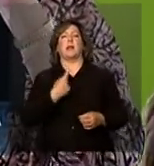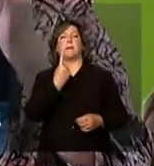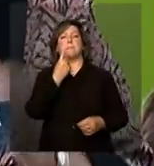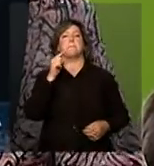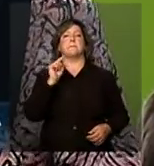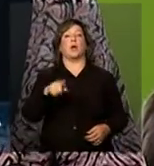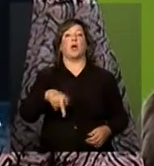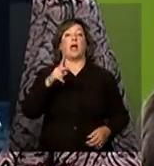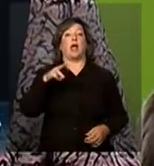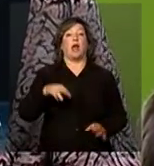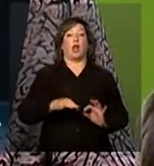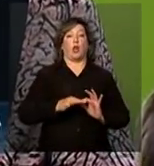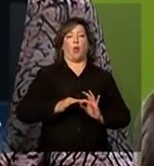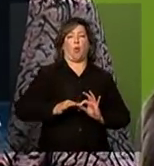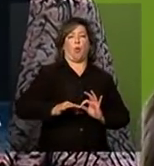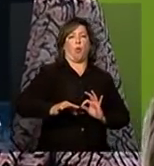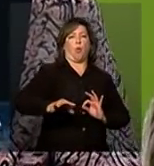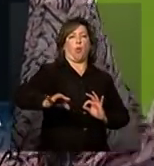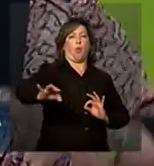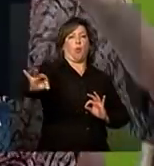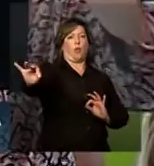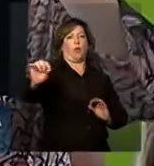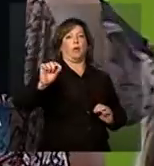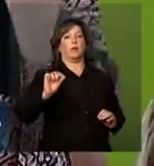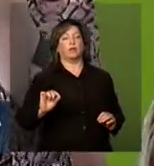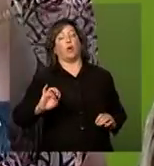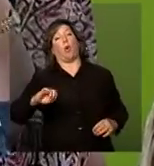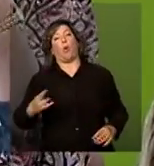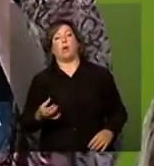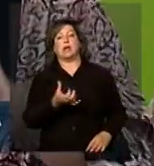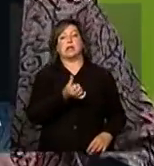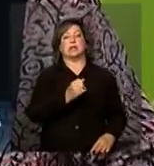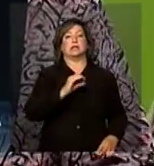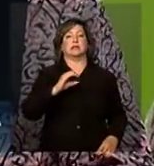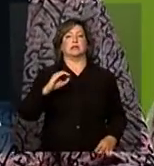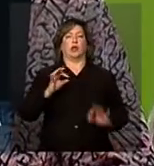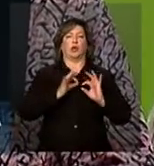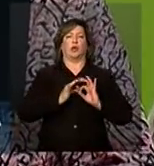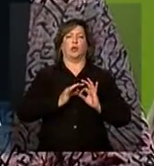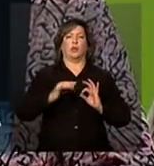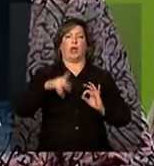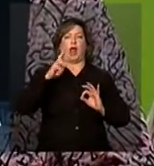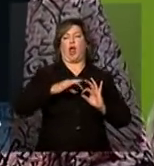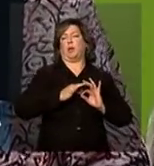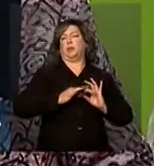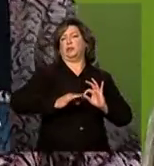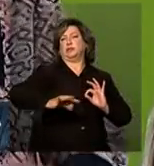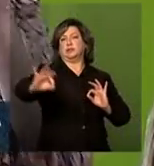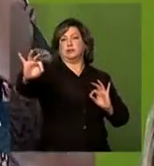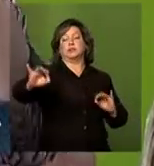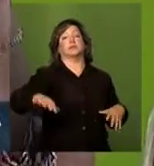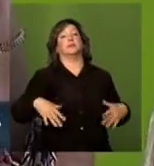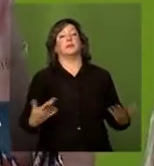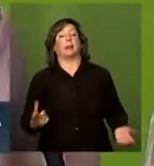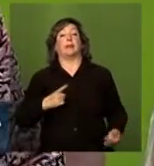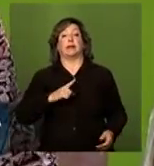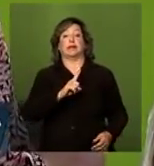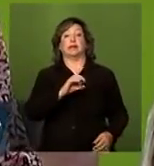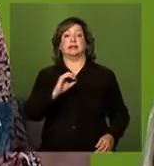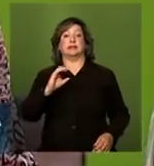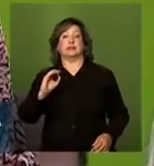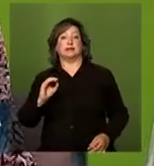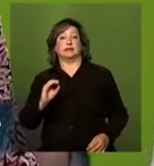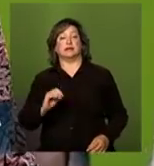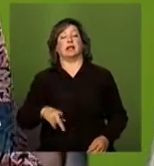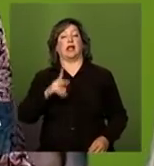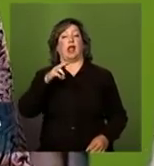km de estradas vicinais tem 600 km de Estrada Vicinal tem 100 Km de